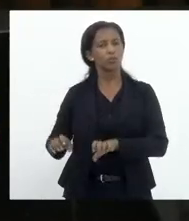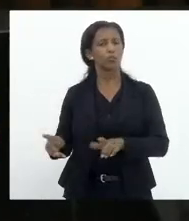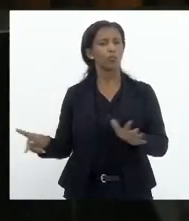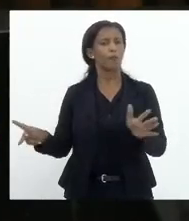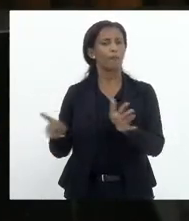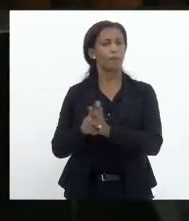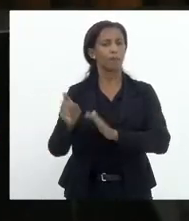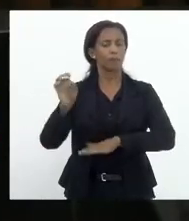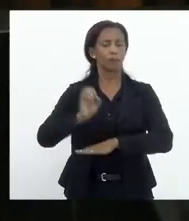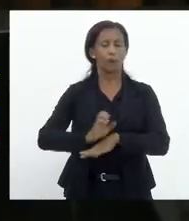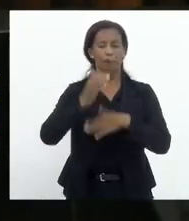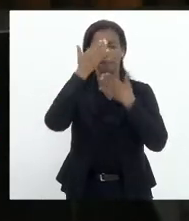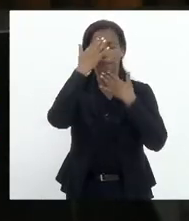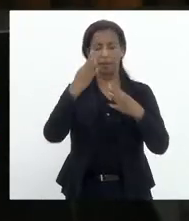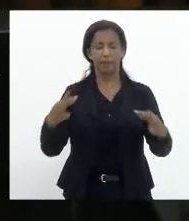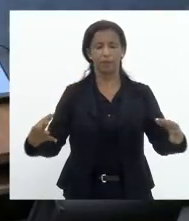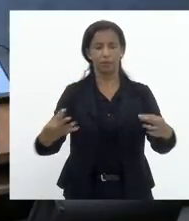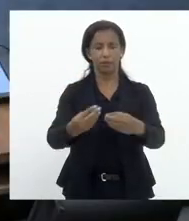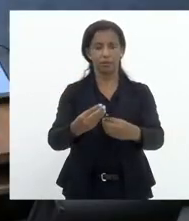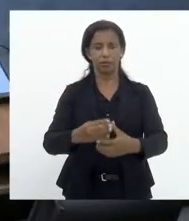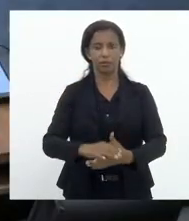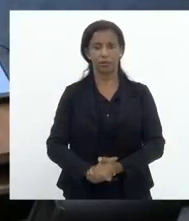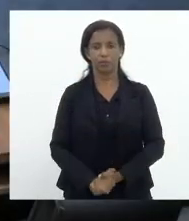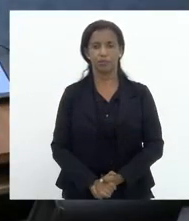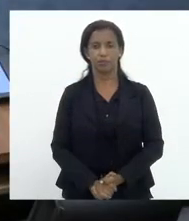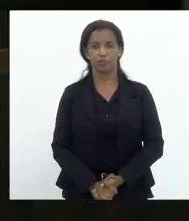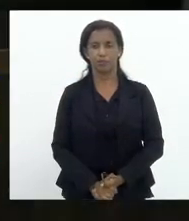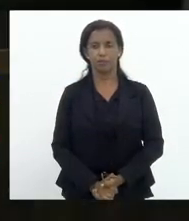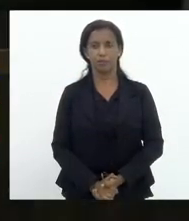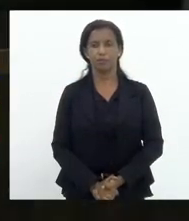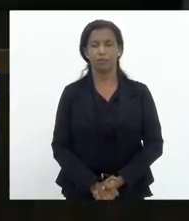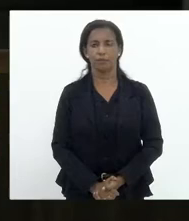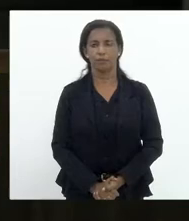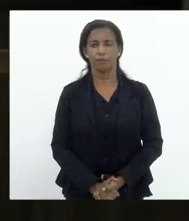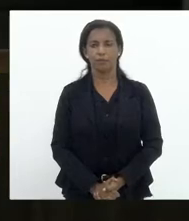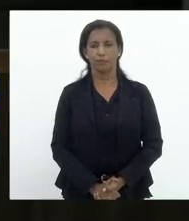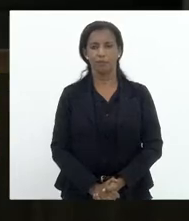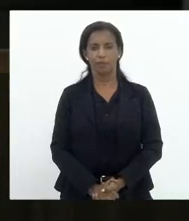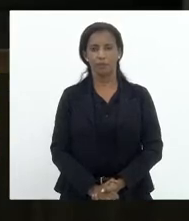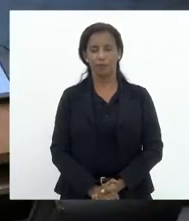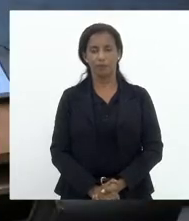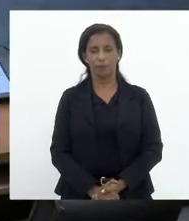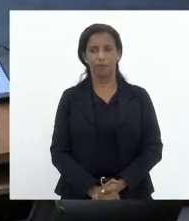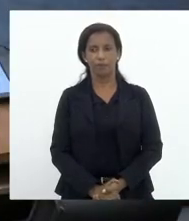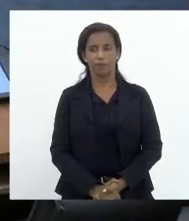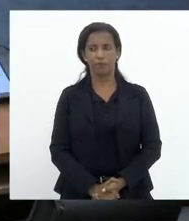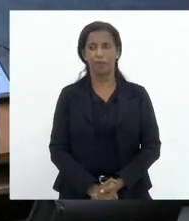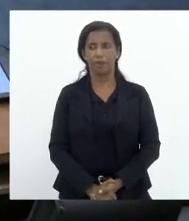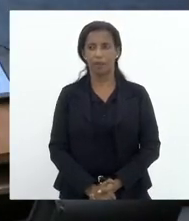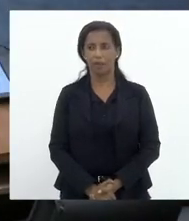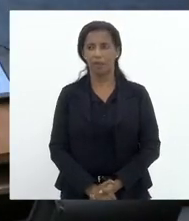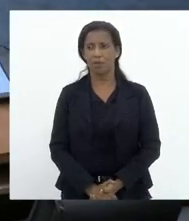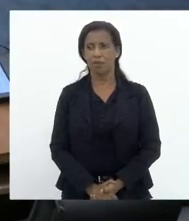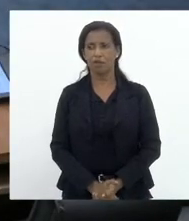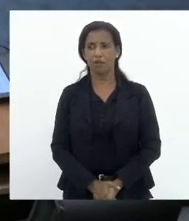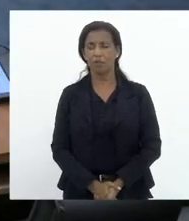do Estado Obrigado a todos e todas a deputada Renata Souza por favor